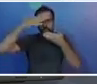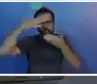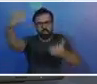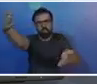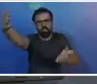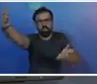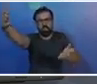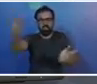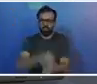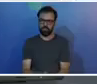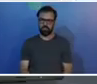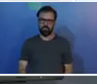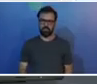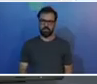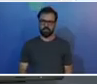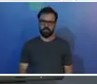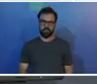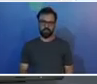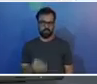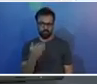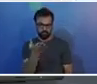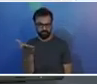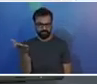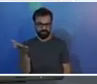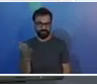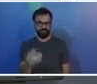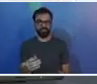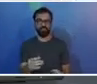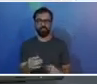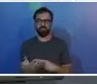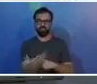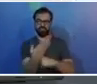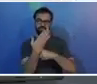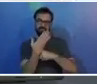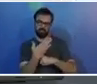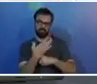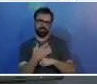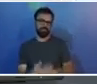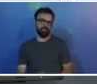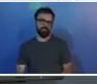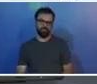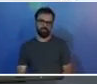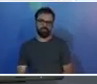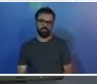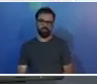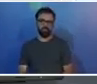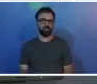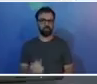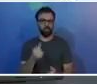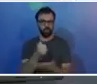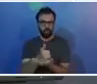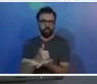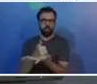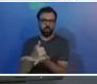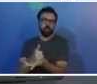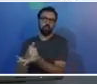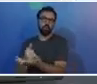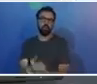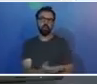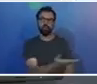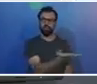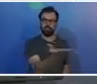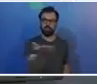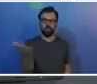apoio. Vocês mais do que nunca. Se não fossem vocês, nós não teríamos conseguido nada. O apoio de todos os